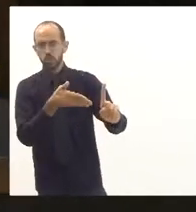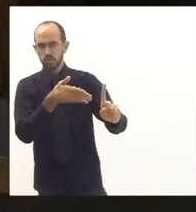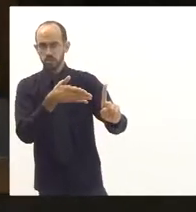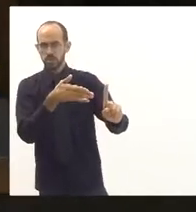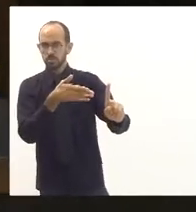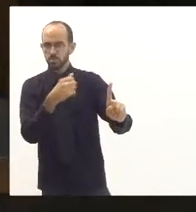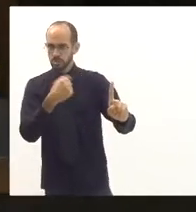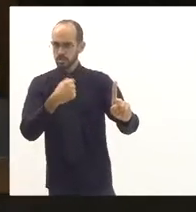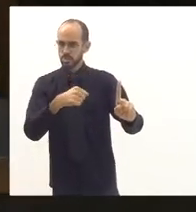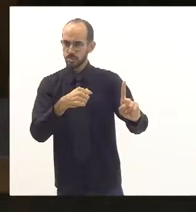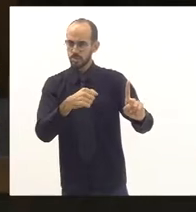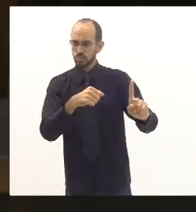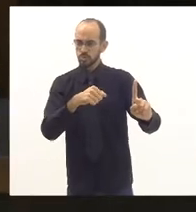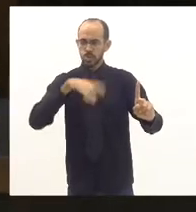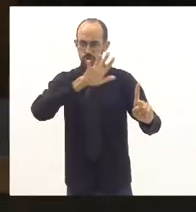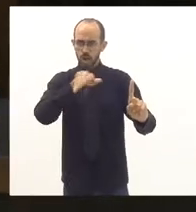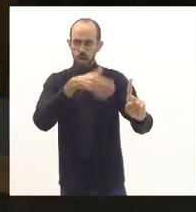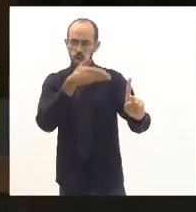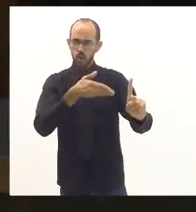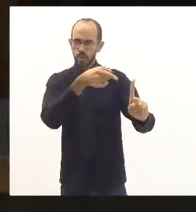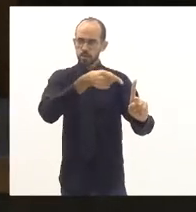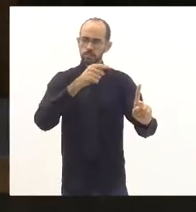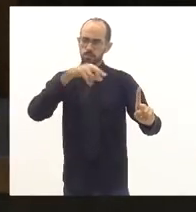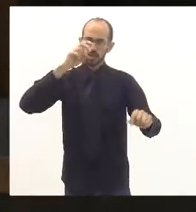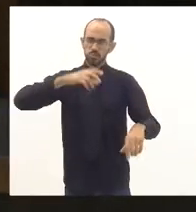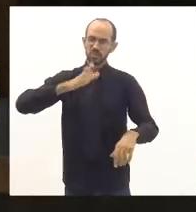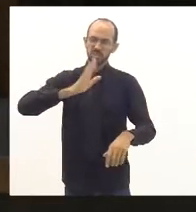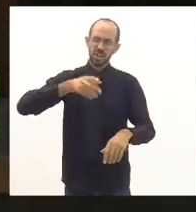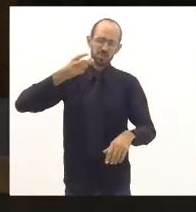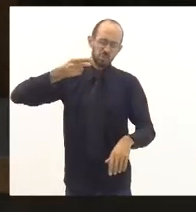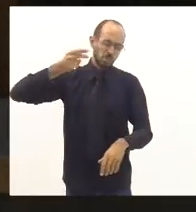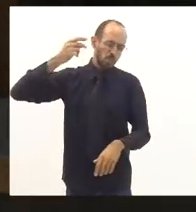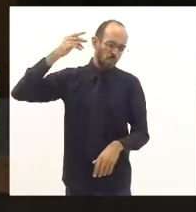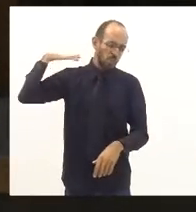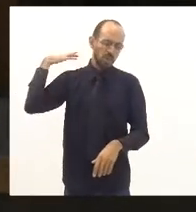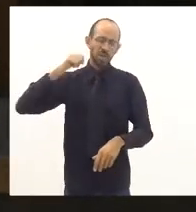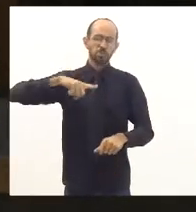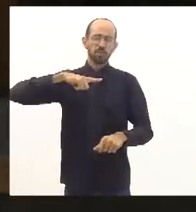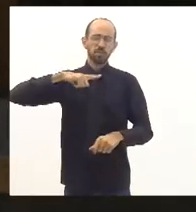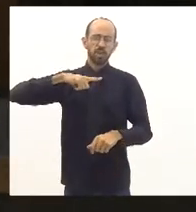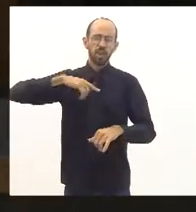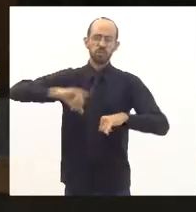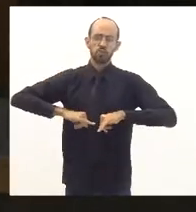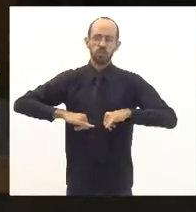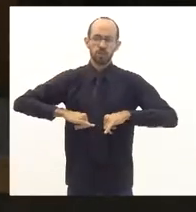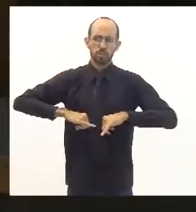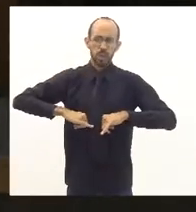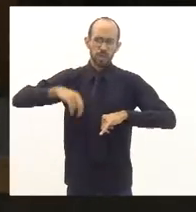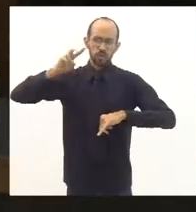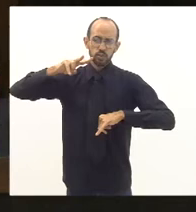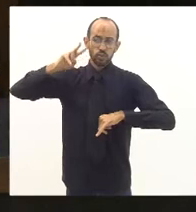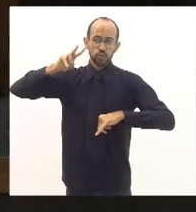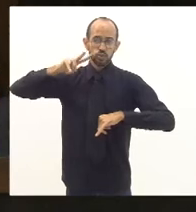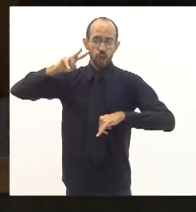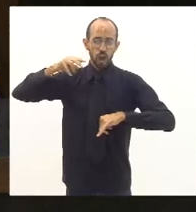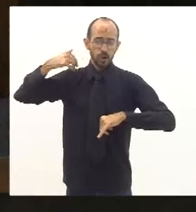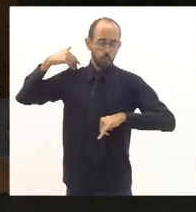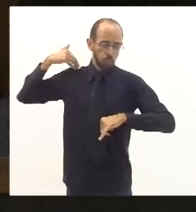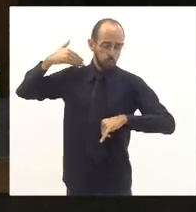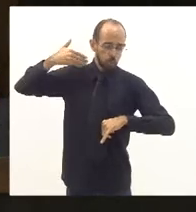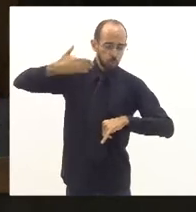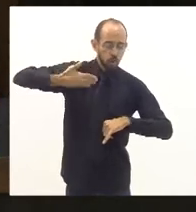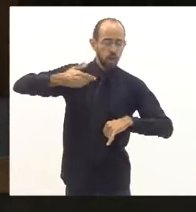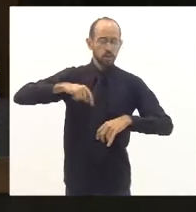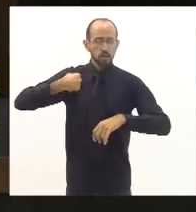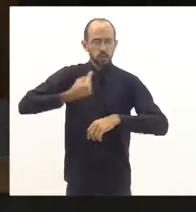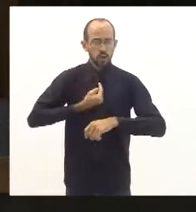desse reconhecimento histórico, porque carrega em si toda a história do movimento LGBTI. Então, a gente precisa, sim,